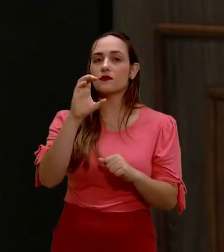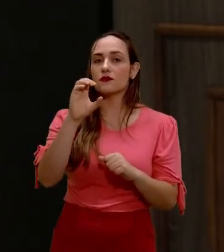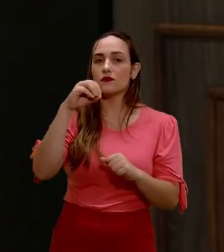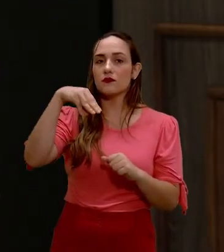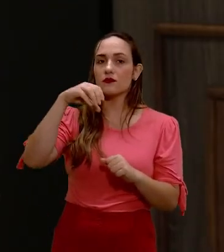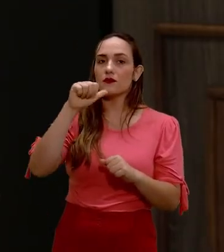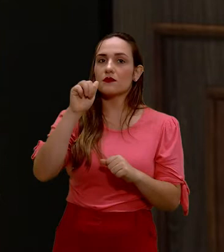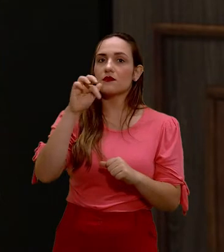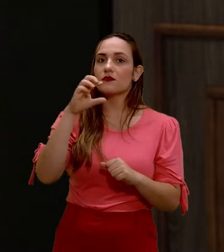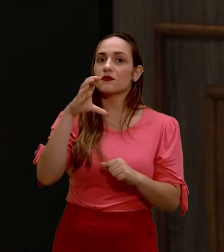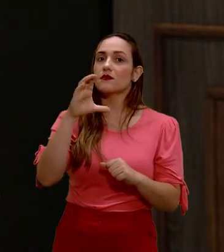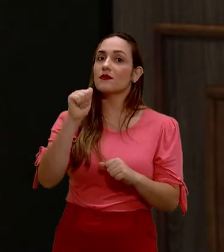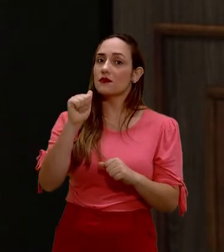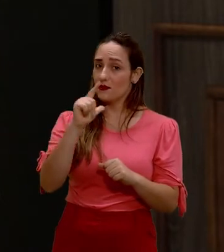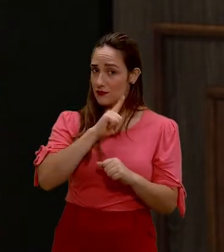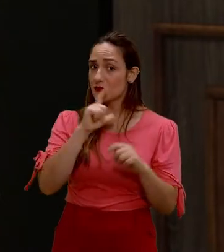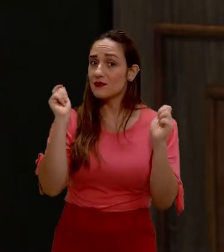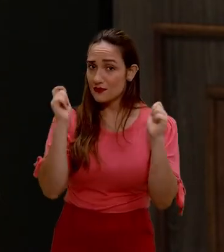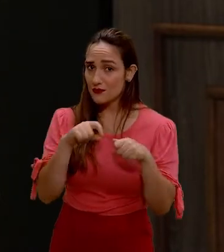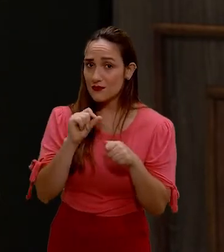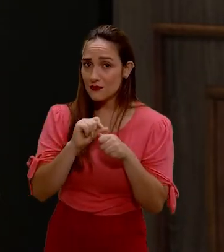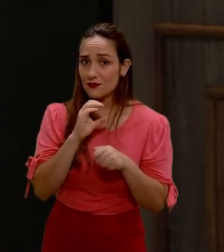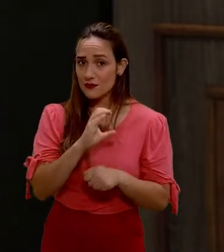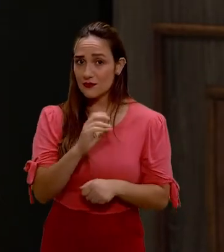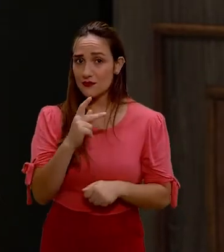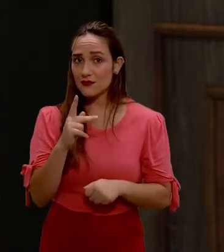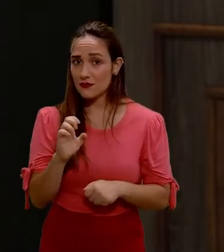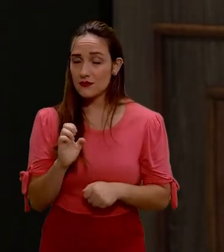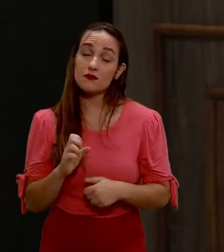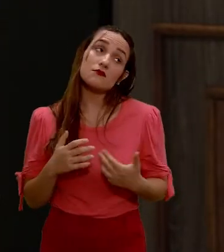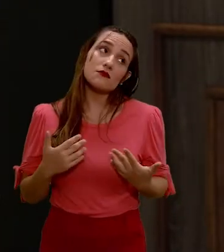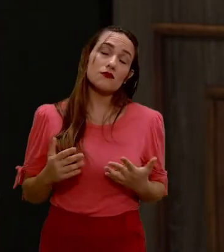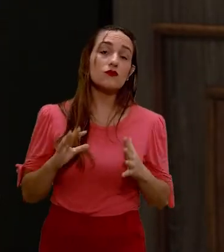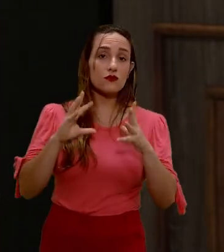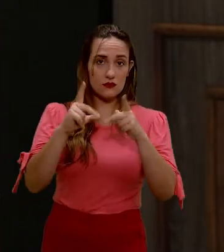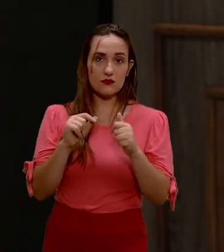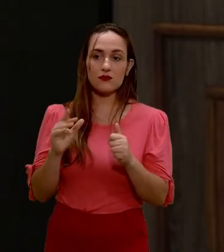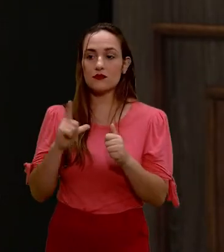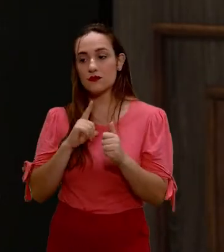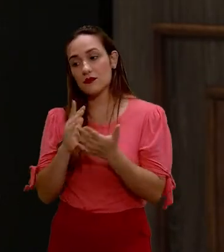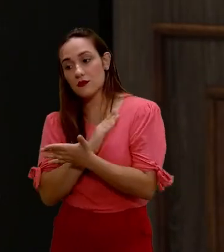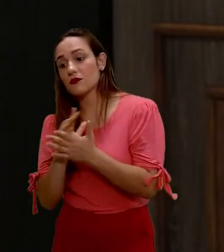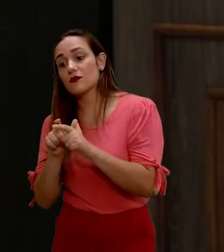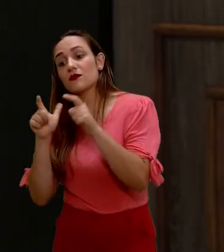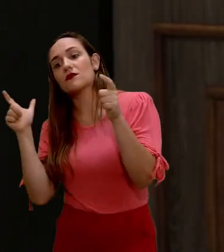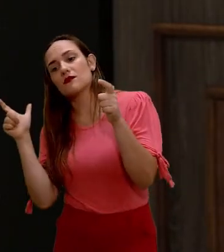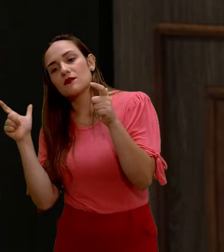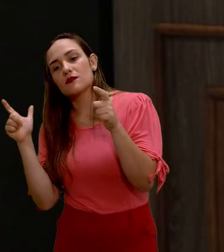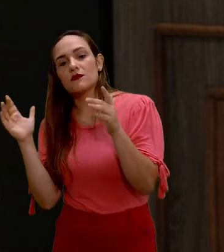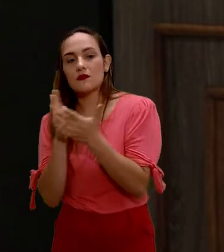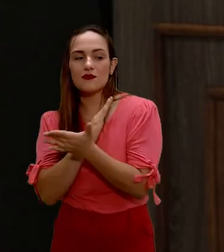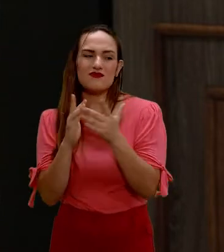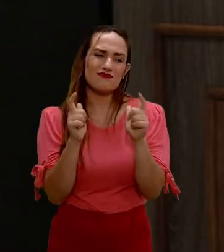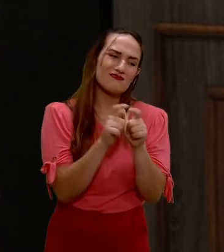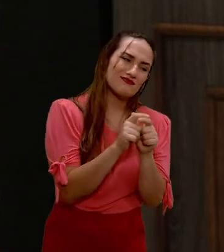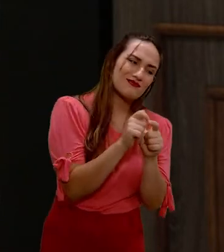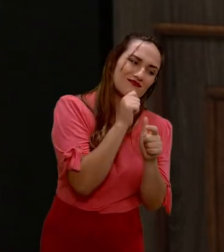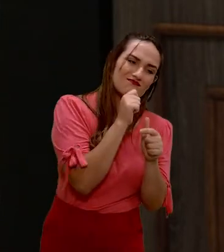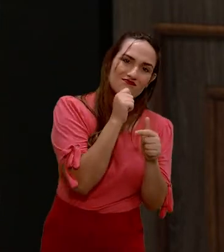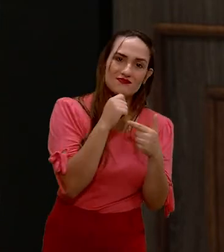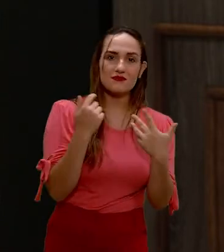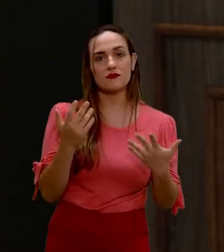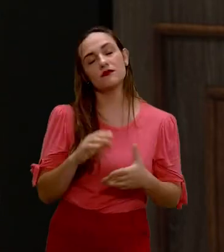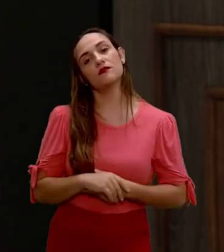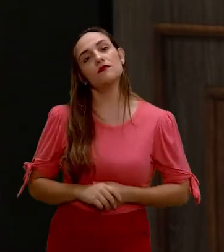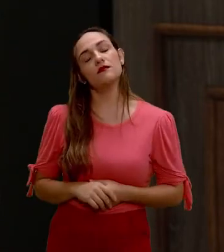ainda não estão todas. Toda é comarca. Mas todas as comarcas já estão na CPE com um grau maior ou menor.